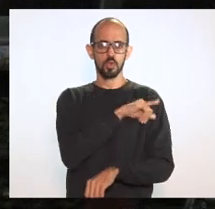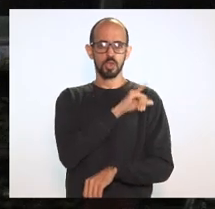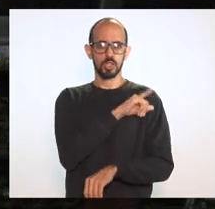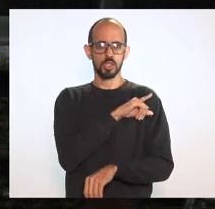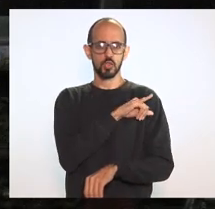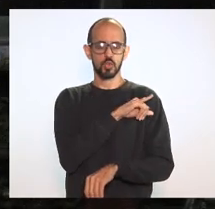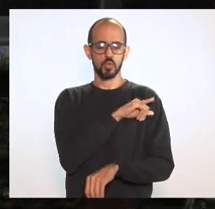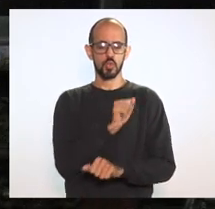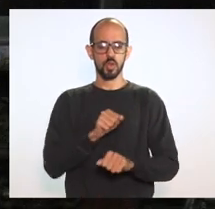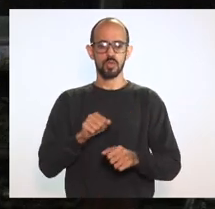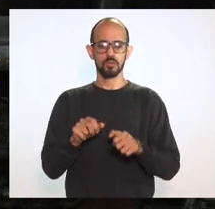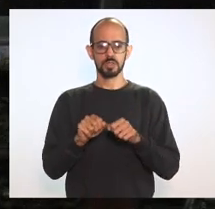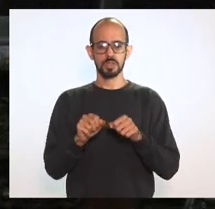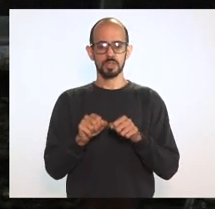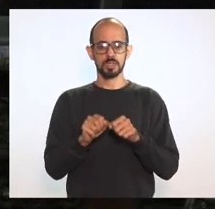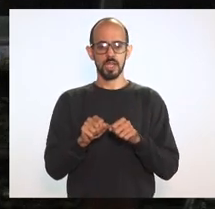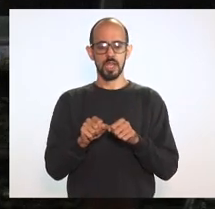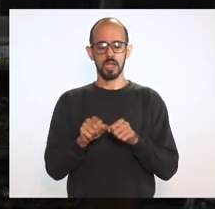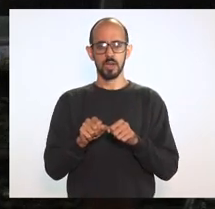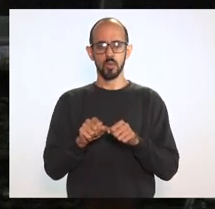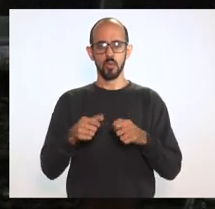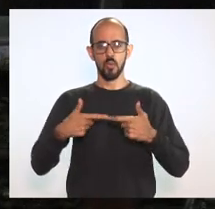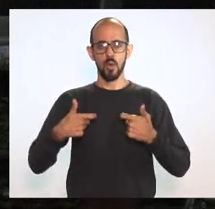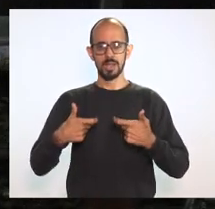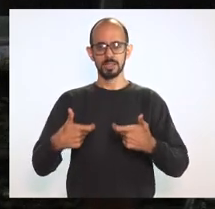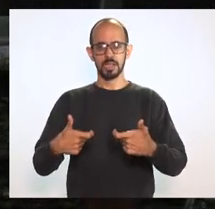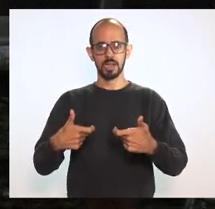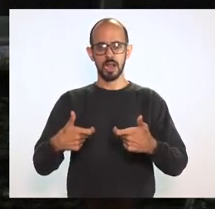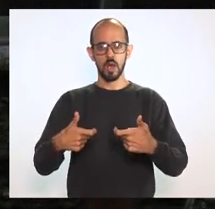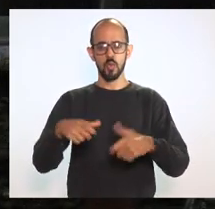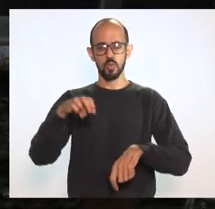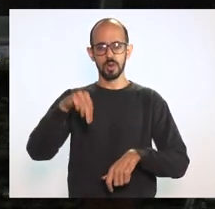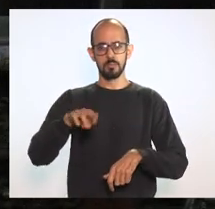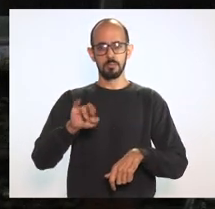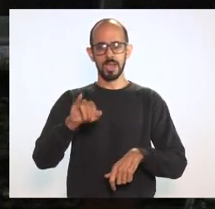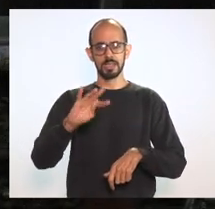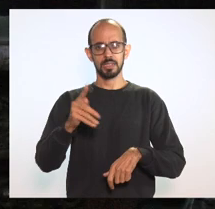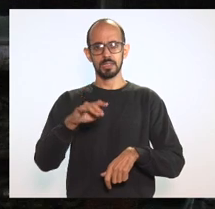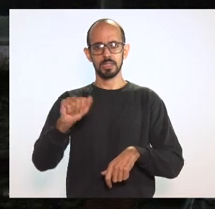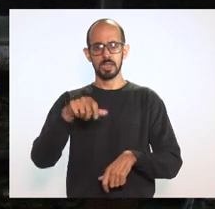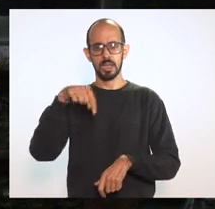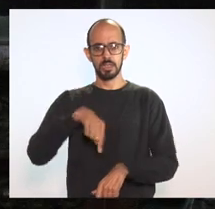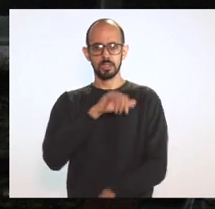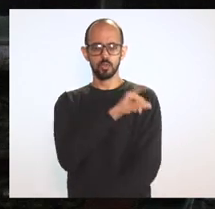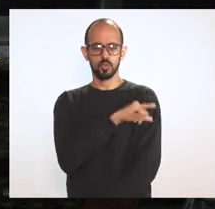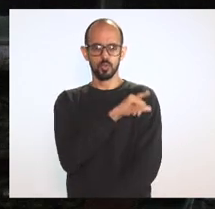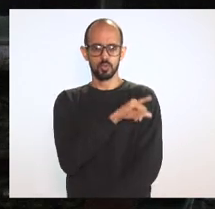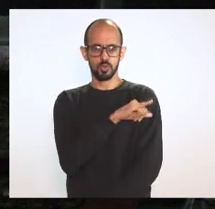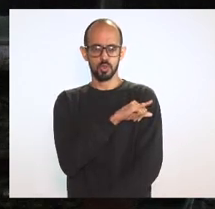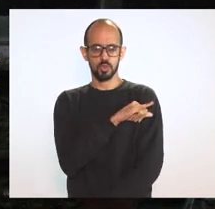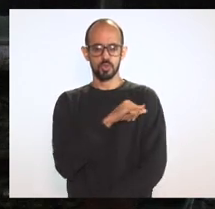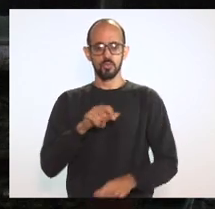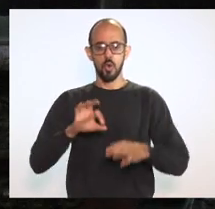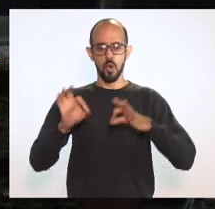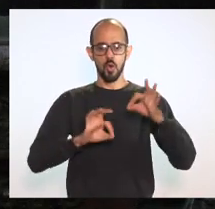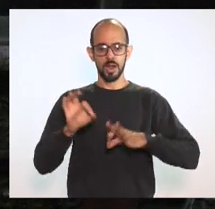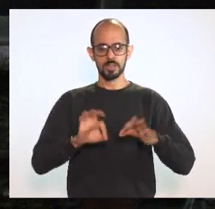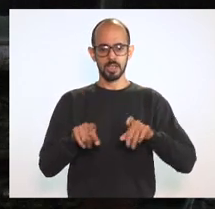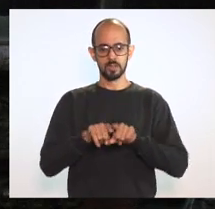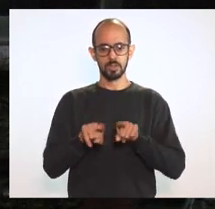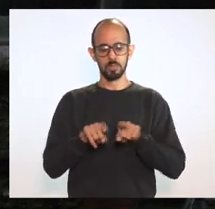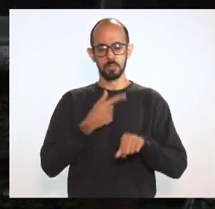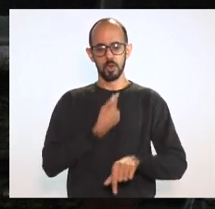da Marinha do Rio de Janeiro. Outros arsenais da Marinha foram organizados pelo governo português no